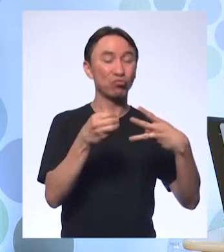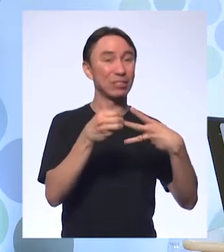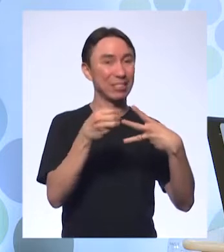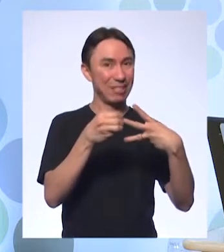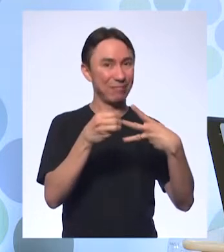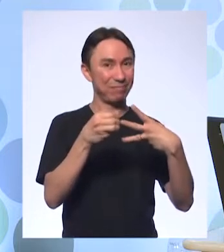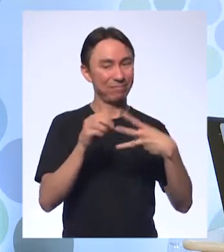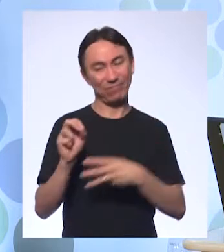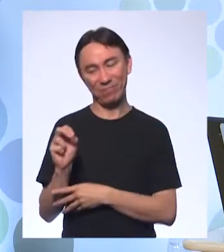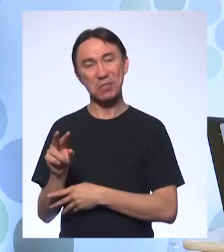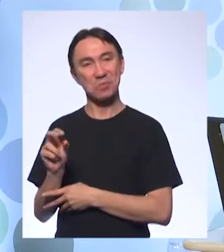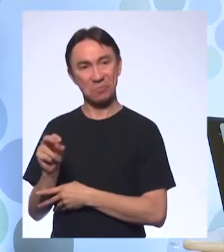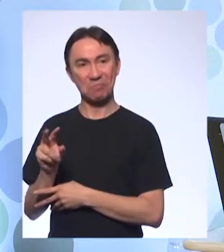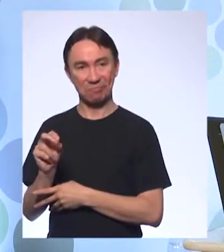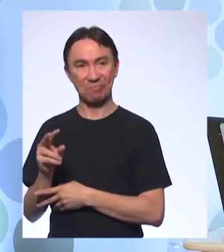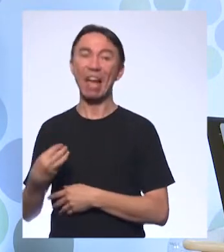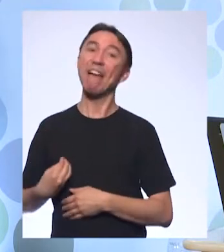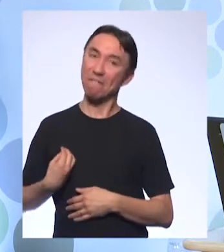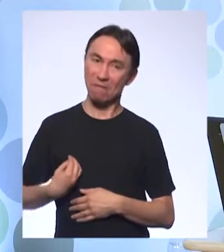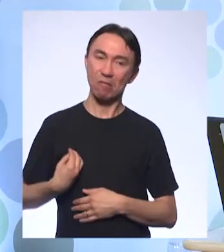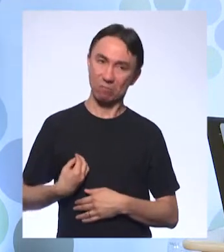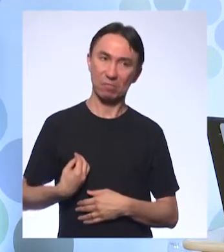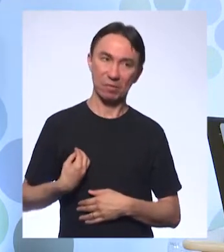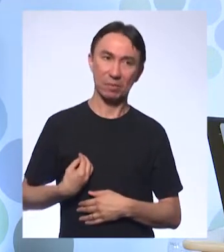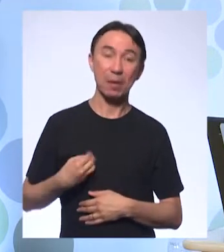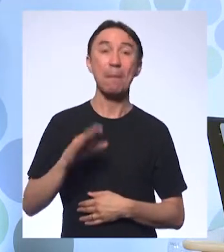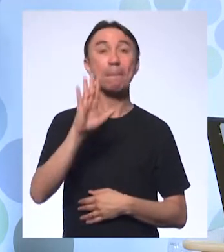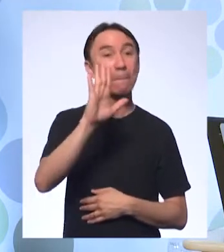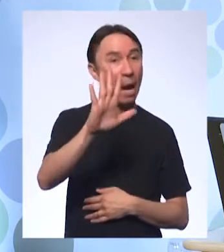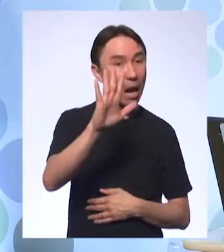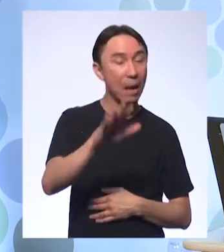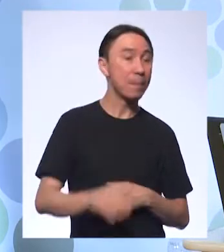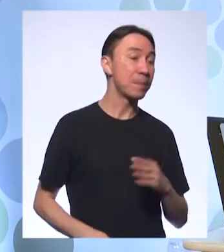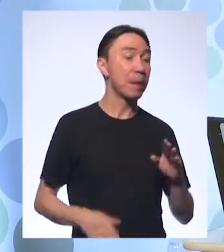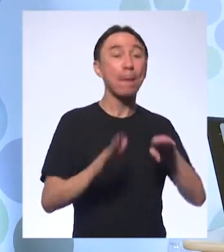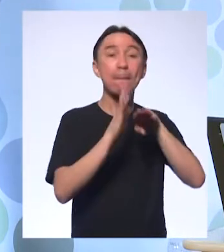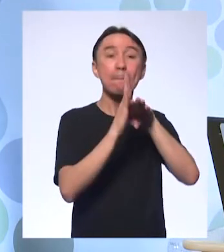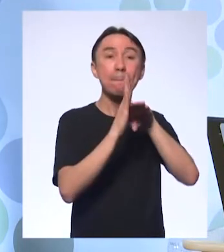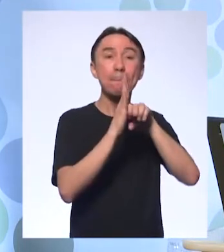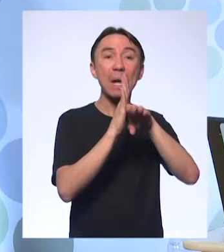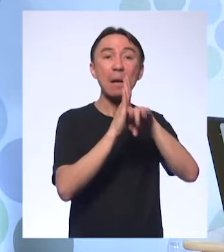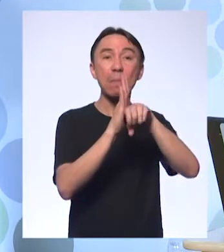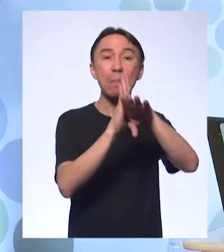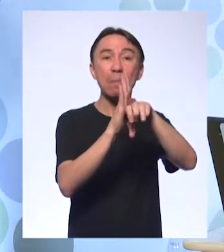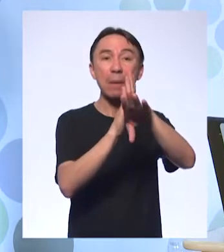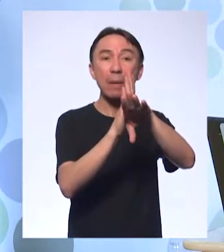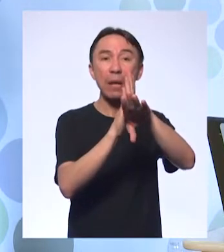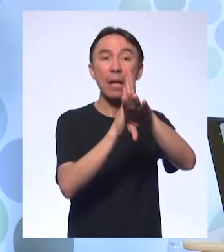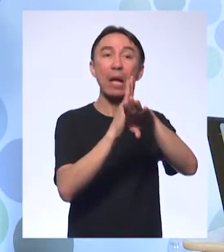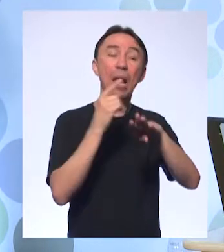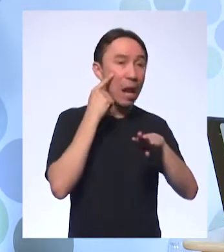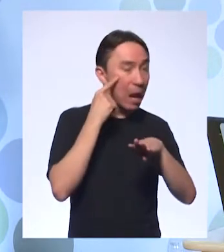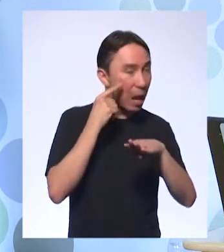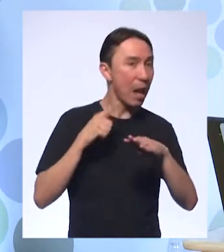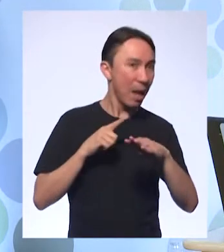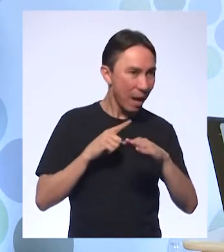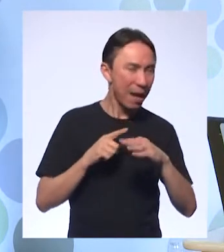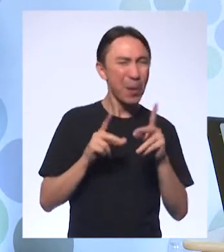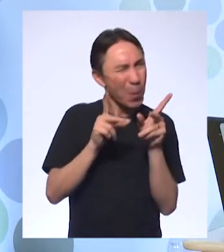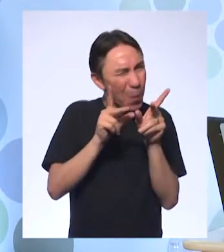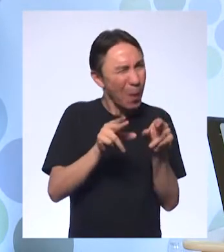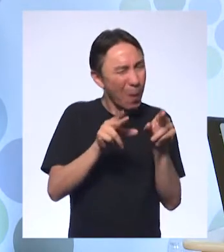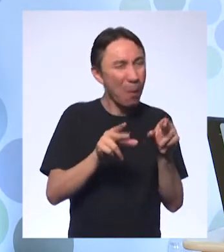tudo bem? Já a bactéria não, ela age como um ser vivo, né? E ela já vai ter o material genético